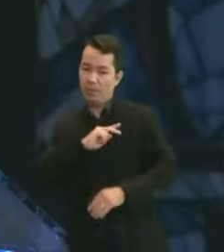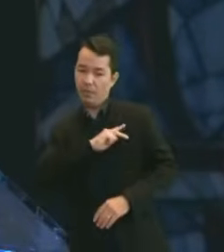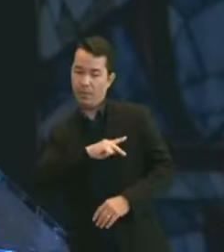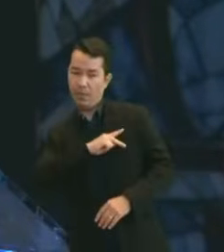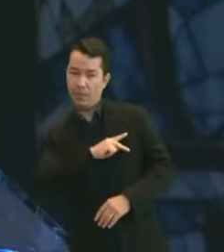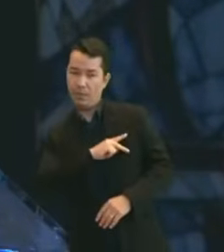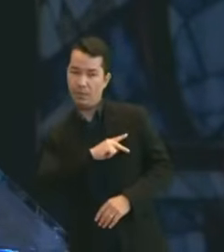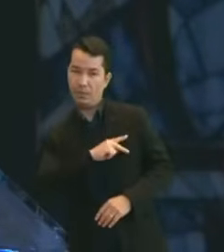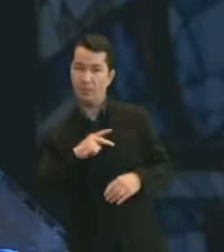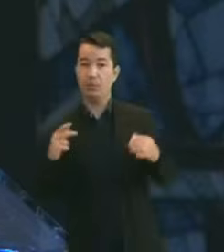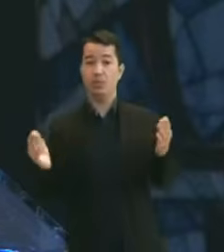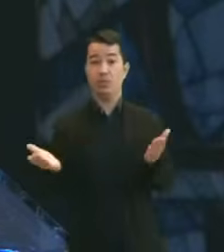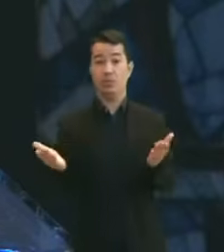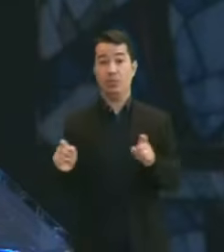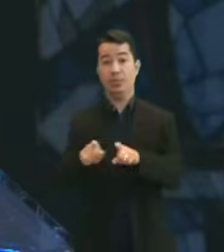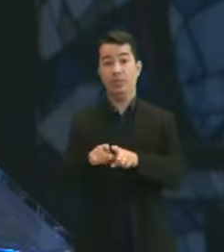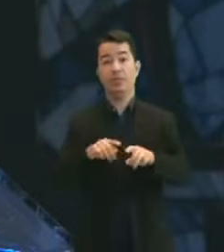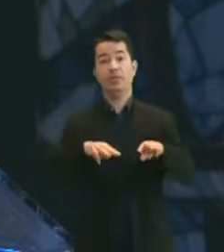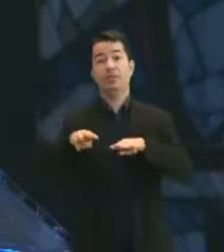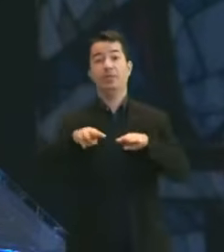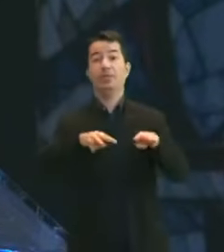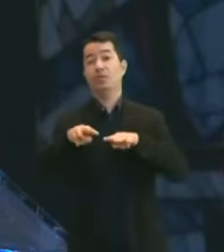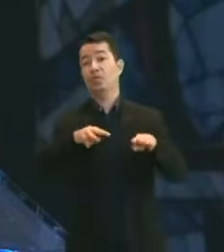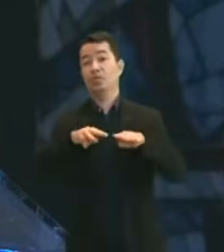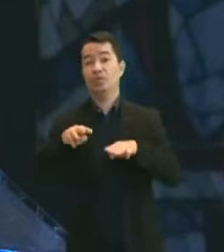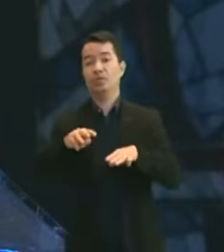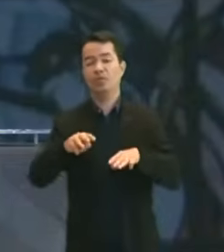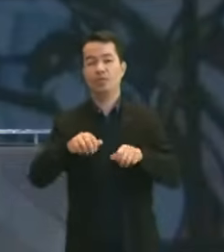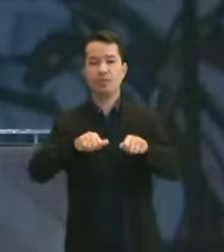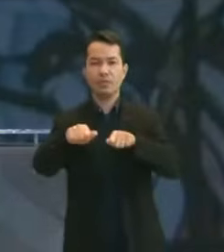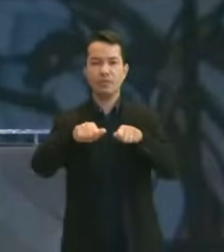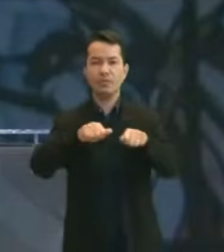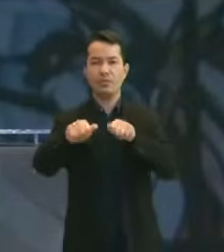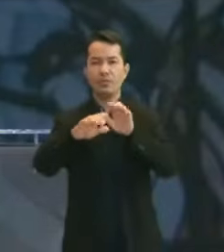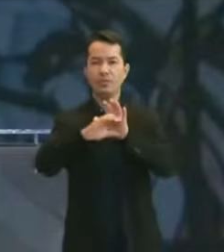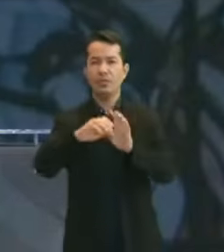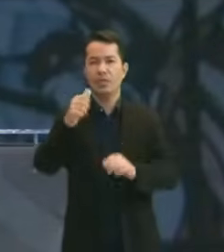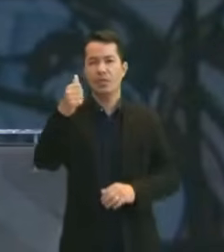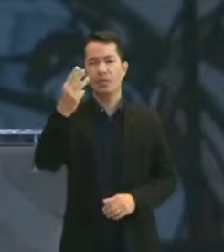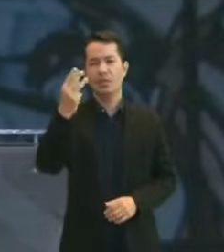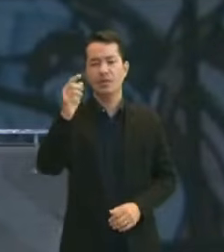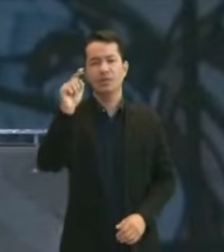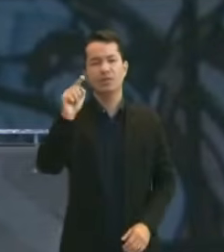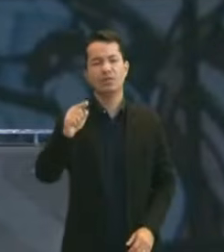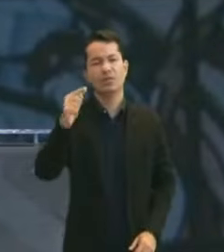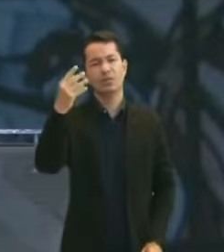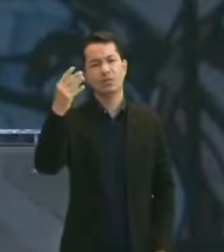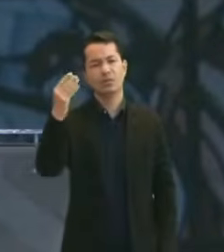agora entra João Marcos na história. Olha agora para Atos 13, 4